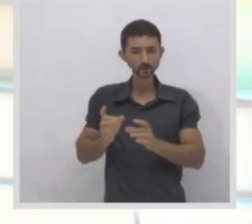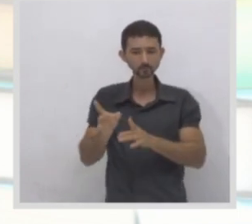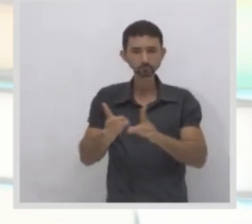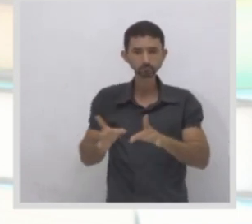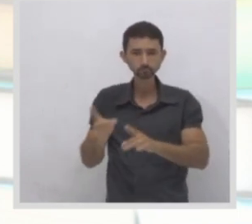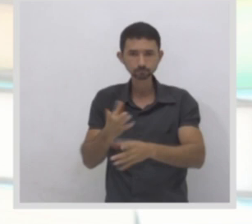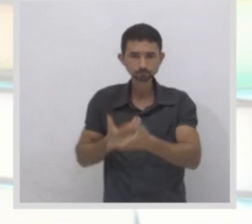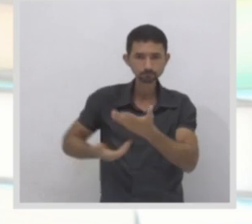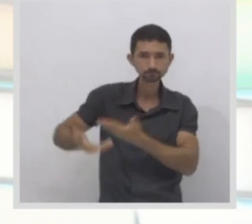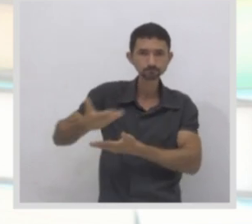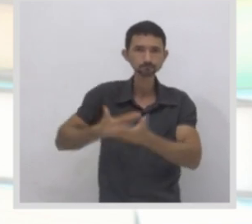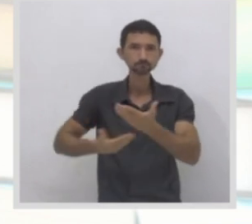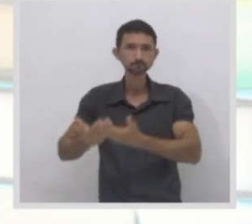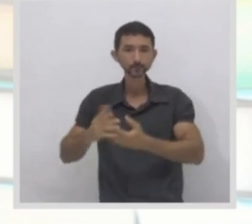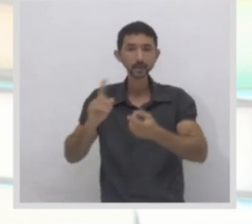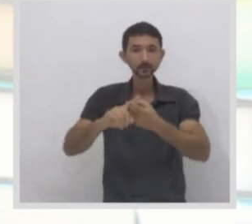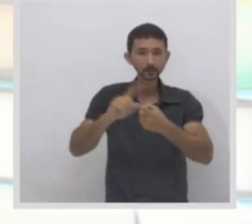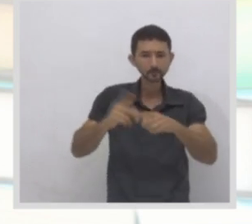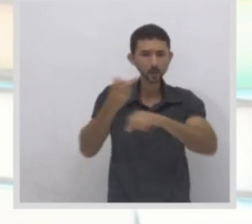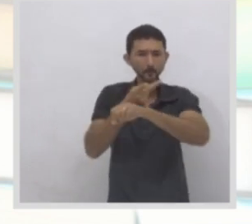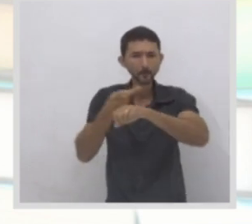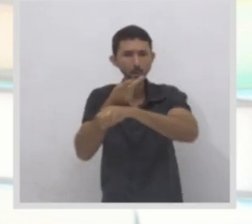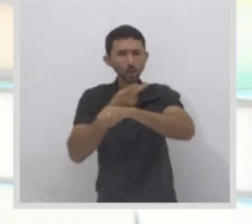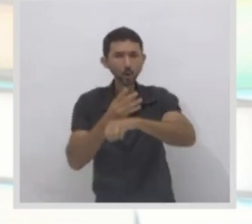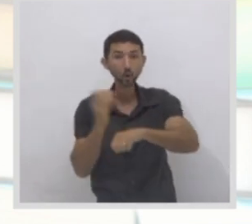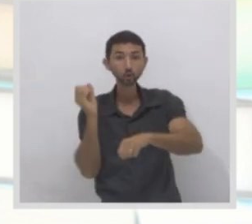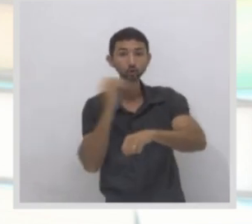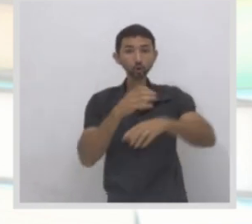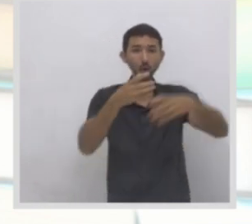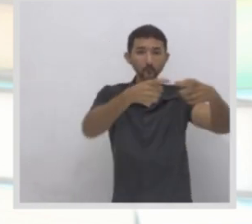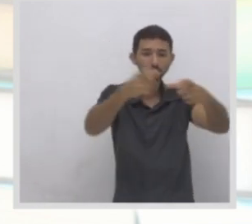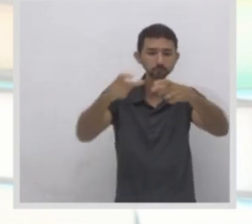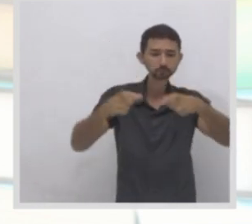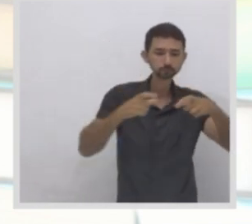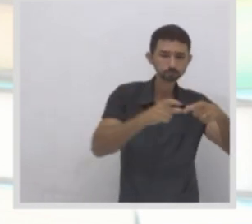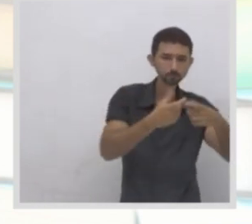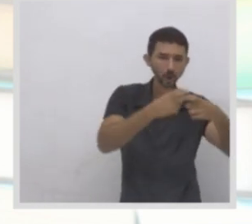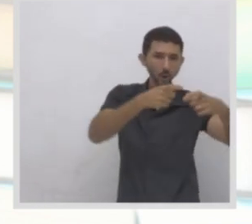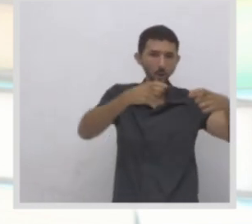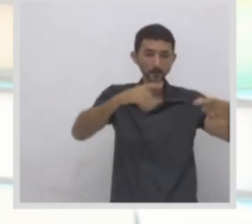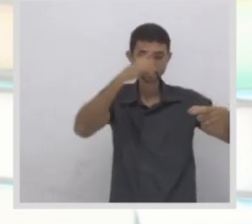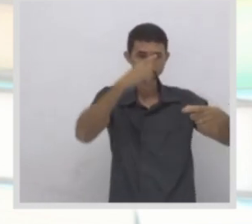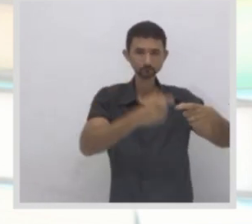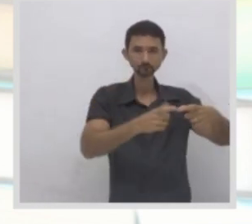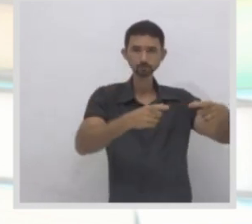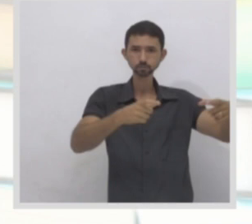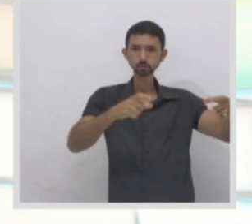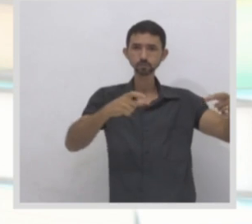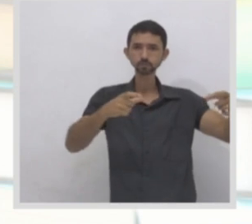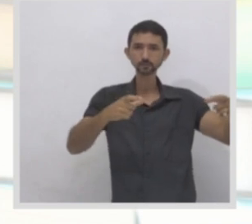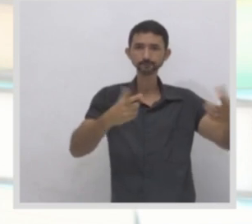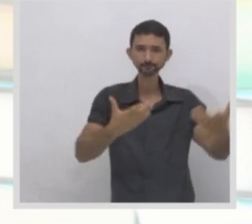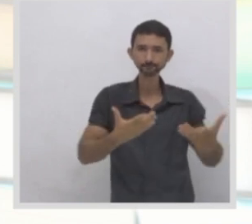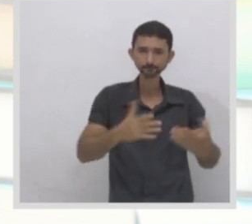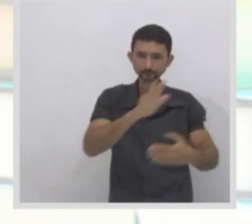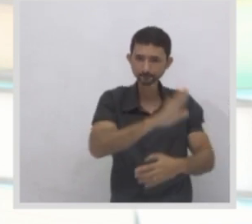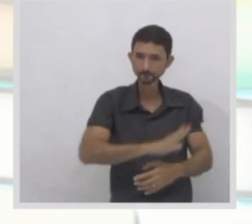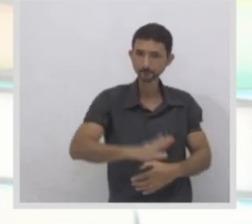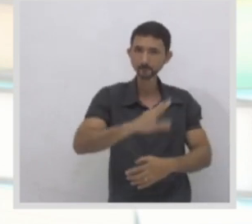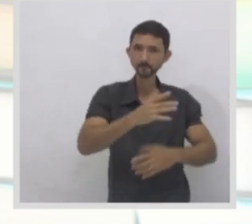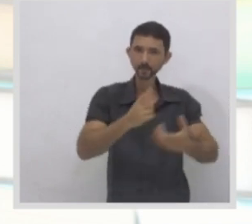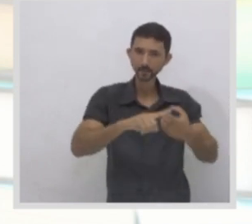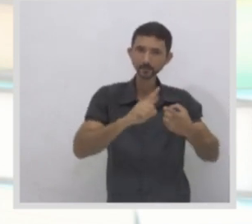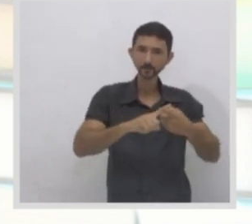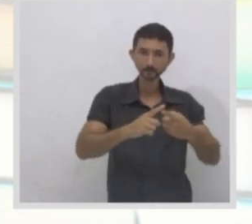busca de novos territórios para ampliar os seus domínios, né, dos reis, da nobreza, né. Nós vamos ter como consequência as